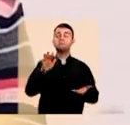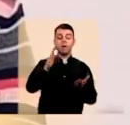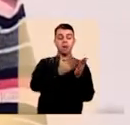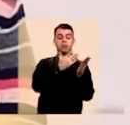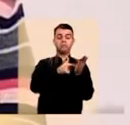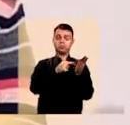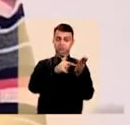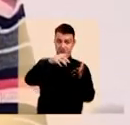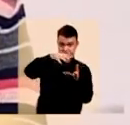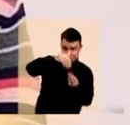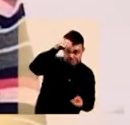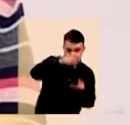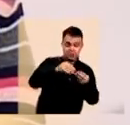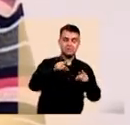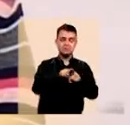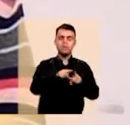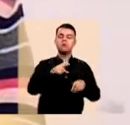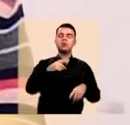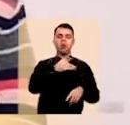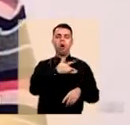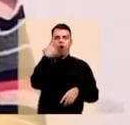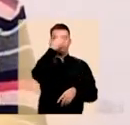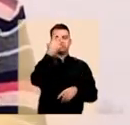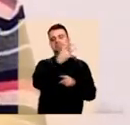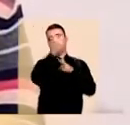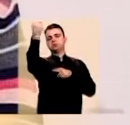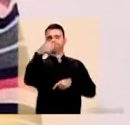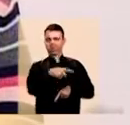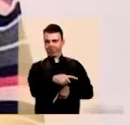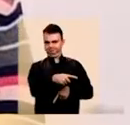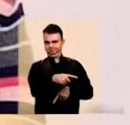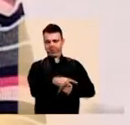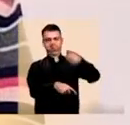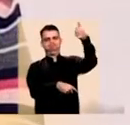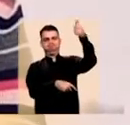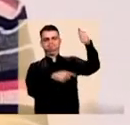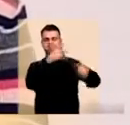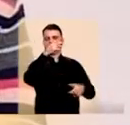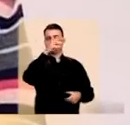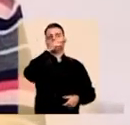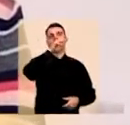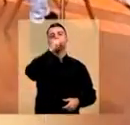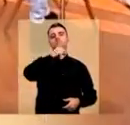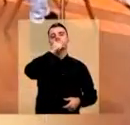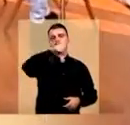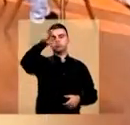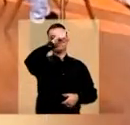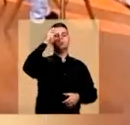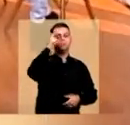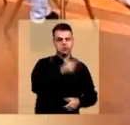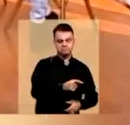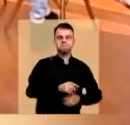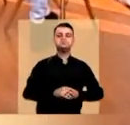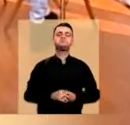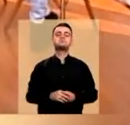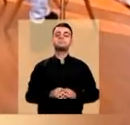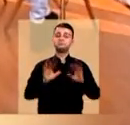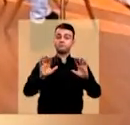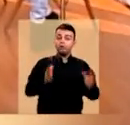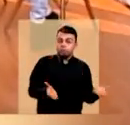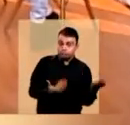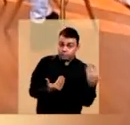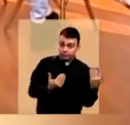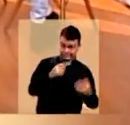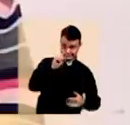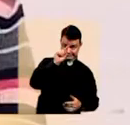os livros espíritas e os romances estrangeiros ganham mais. Estão sempre à frente. São sempre à frente. Agora, já